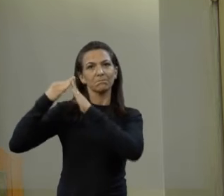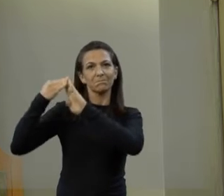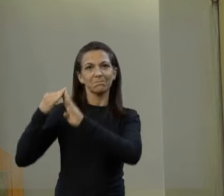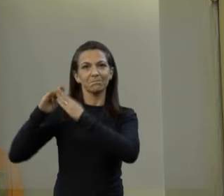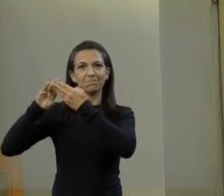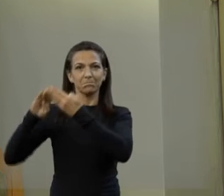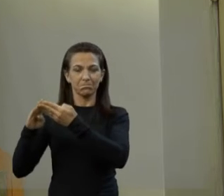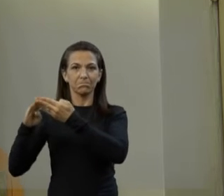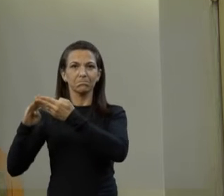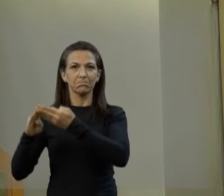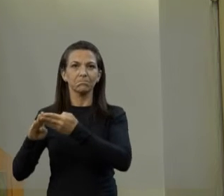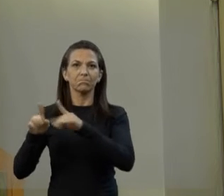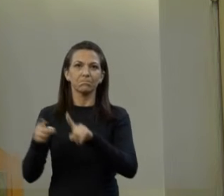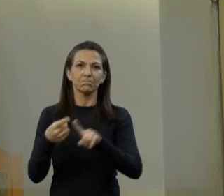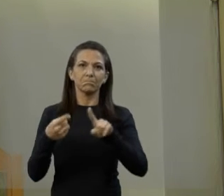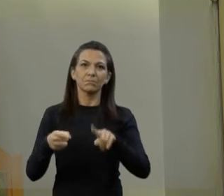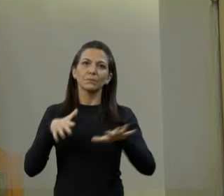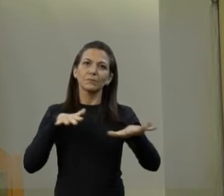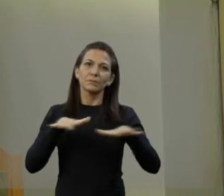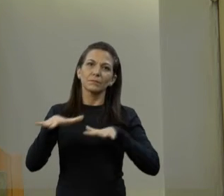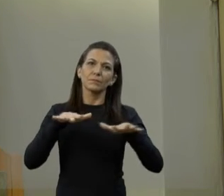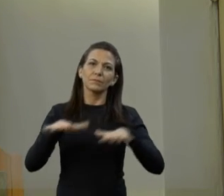E aí